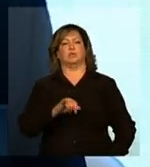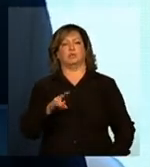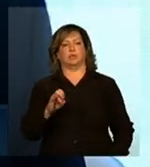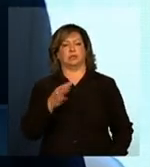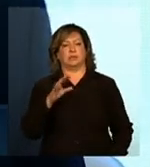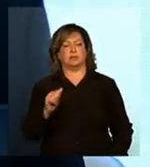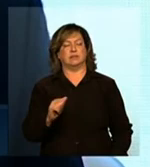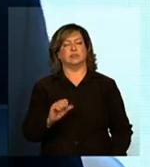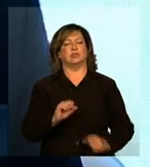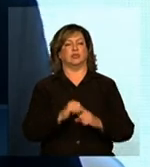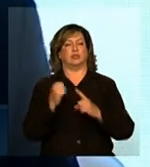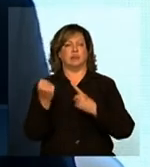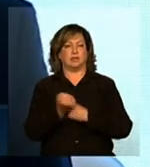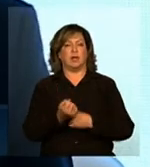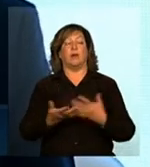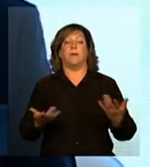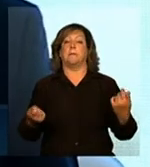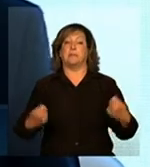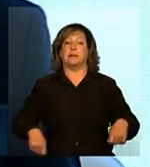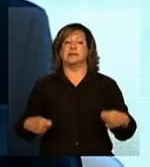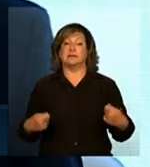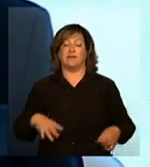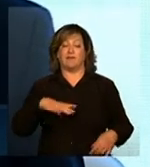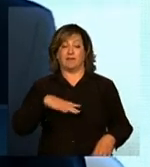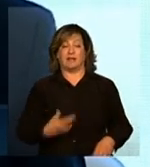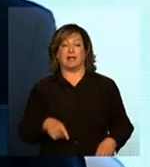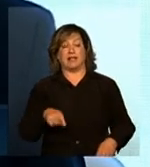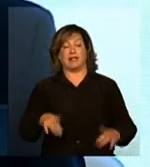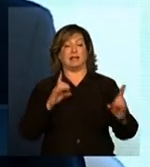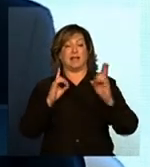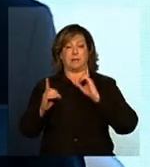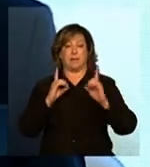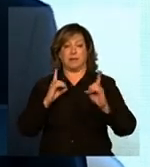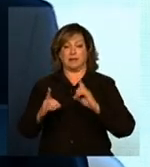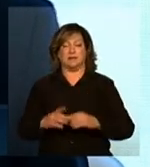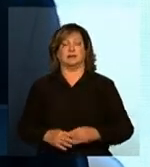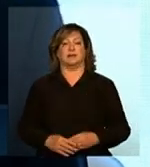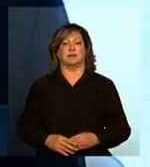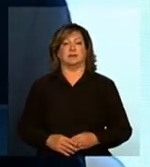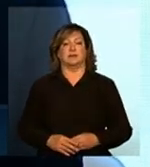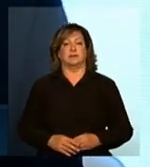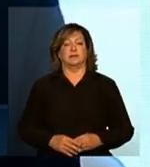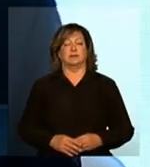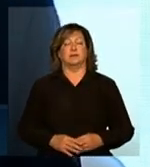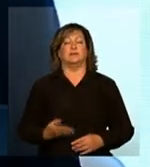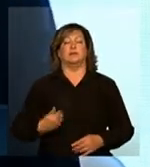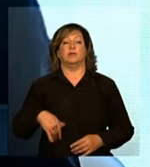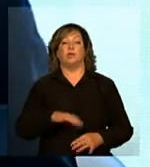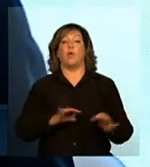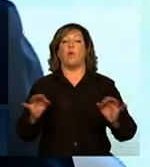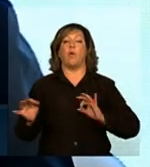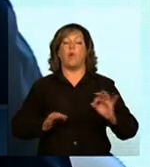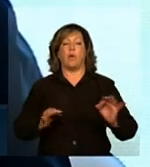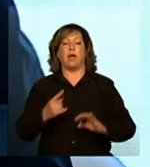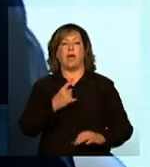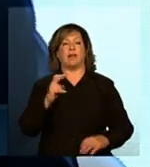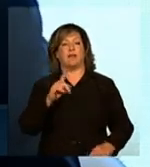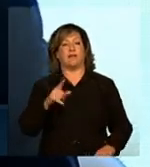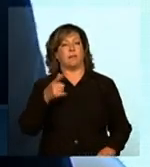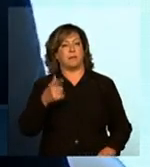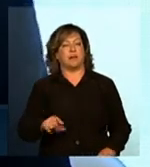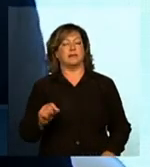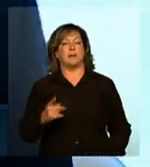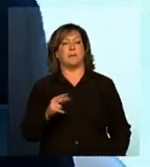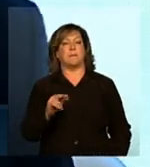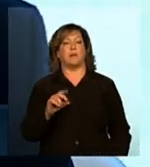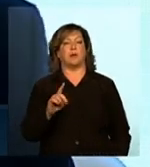nós temos que definitivamente enfrentar esse debate, né? E nos organizarmos cada vez mais para a